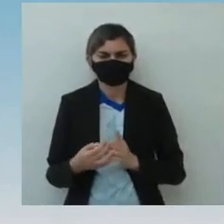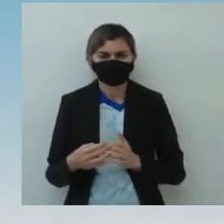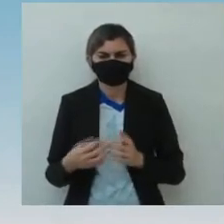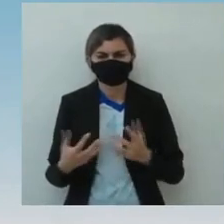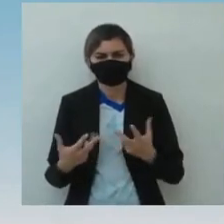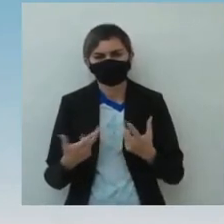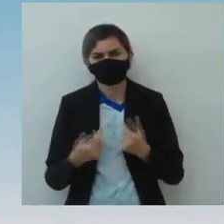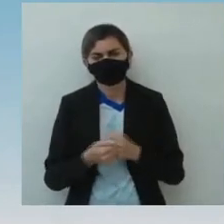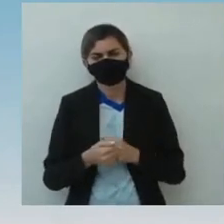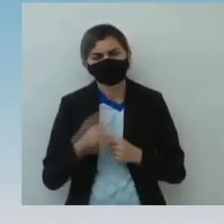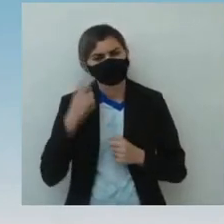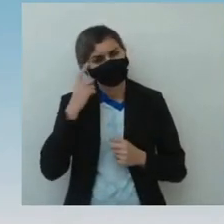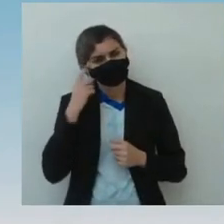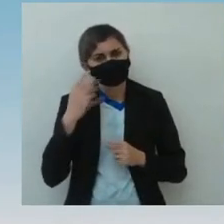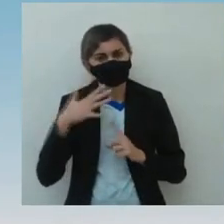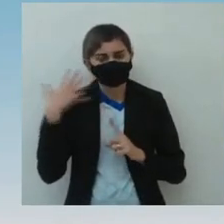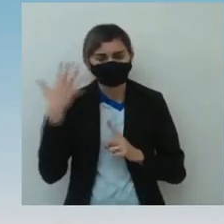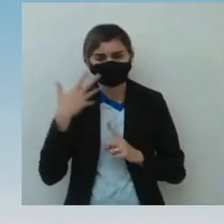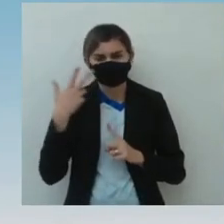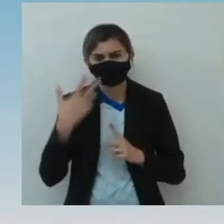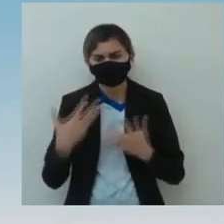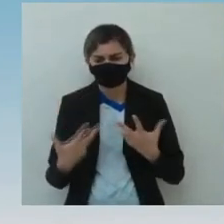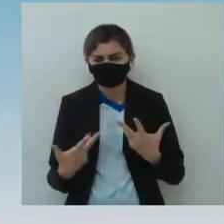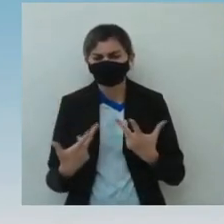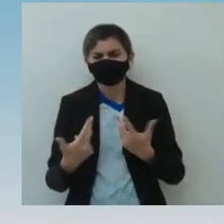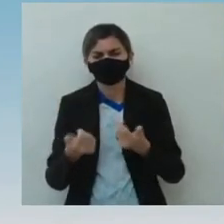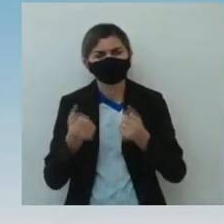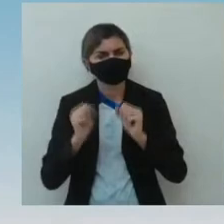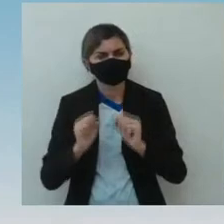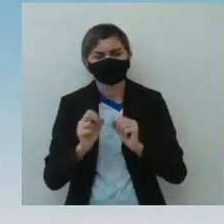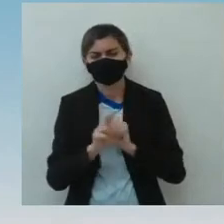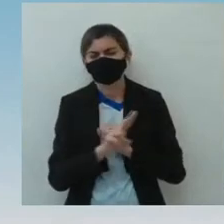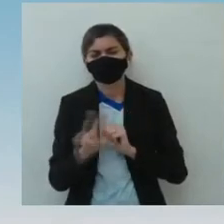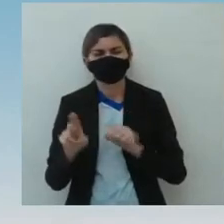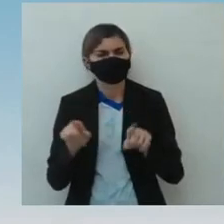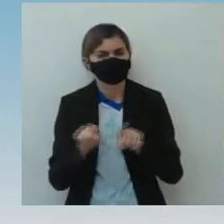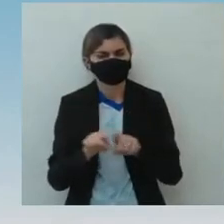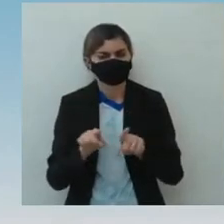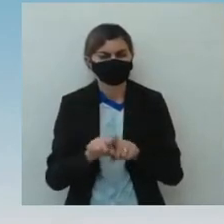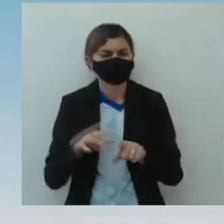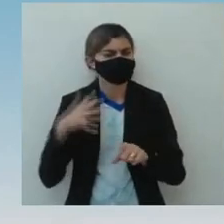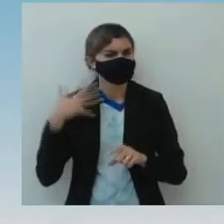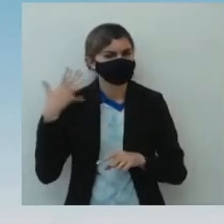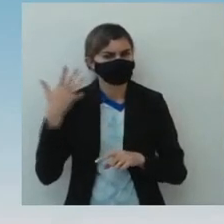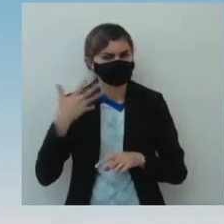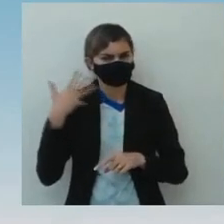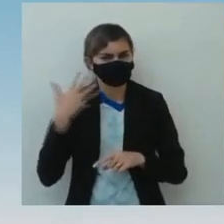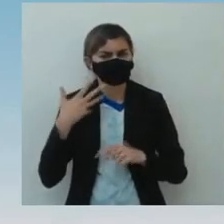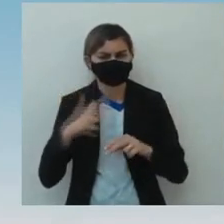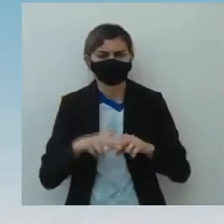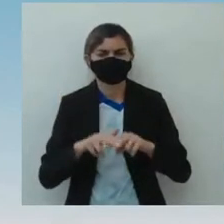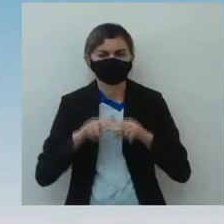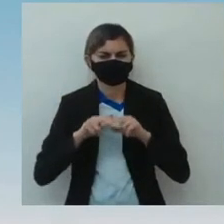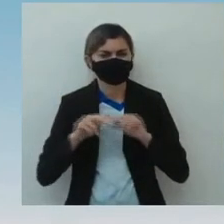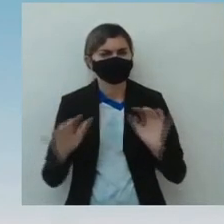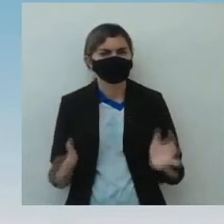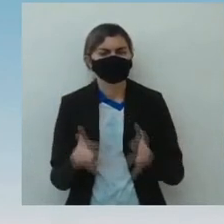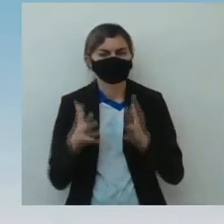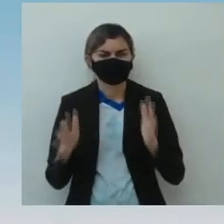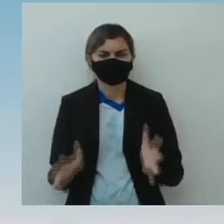E deixa nos pe o discurso persuasivo ele pode ser chamado também de discurso motivacional